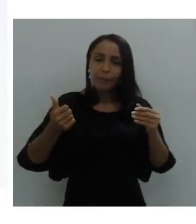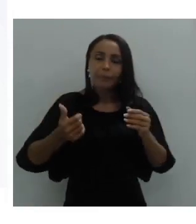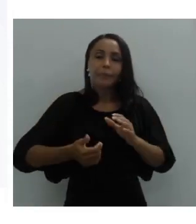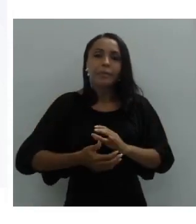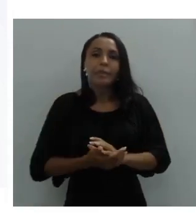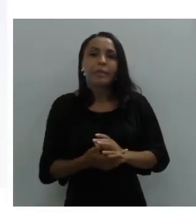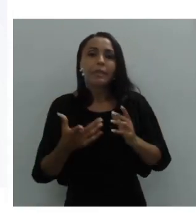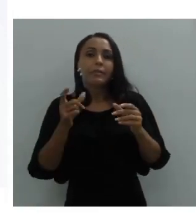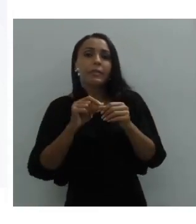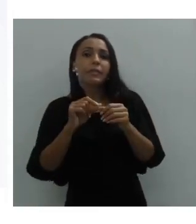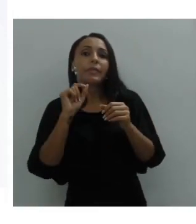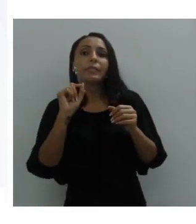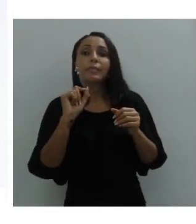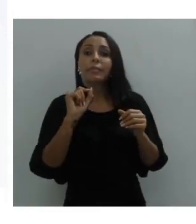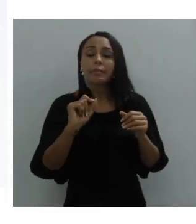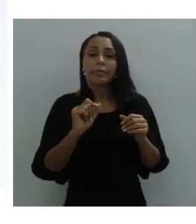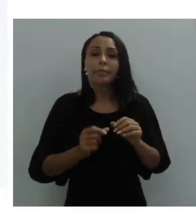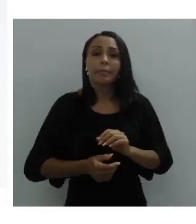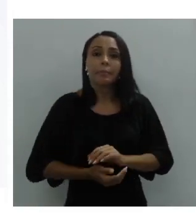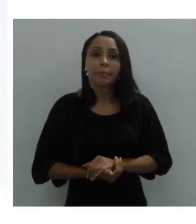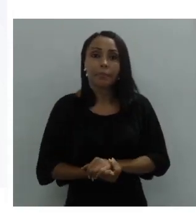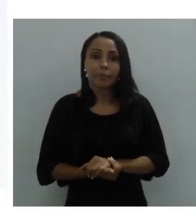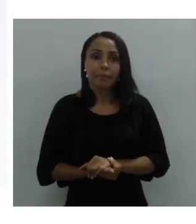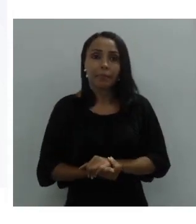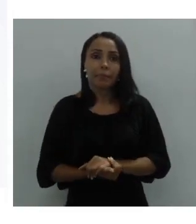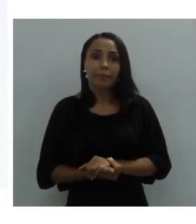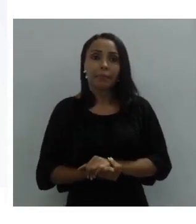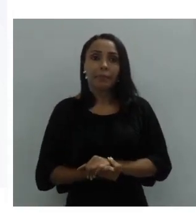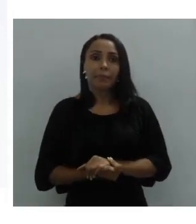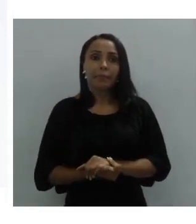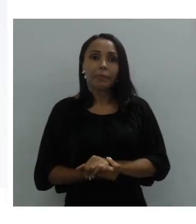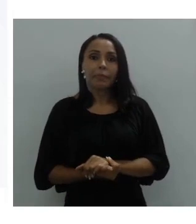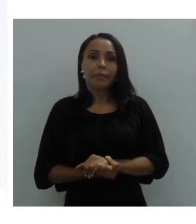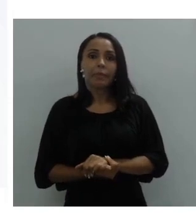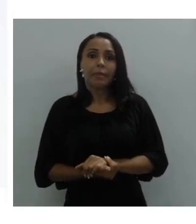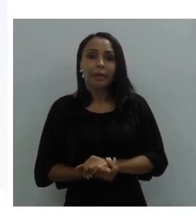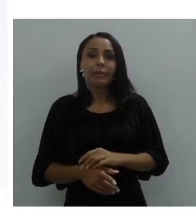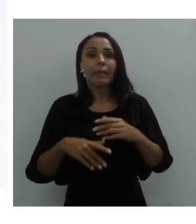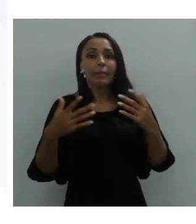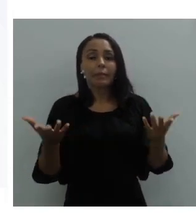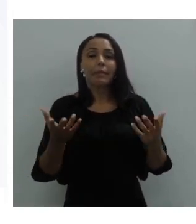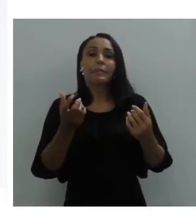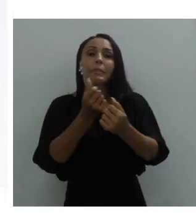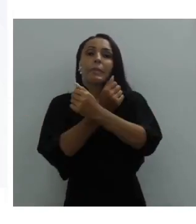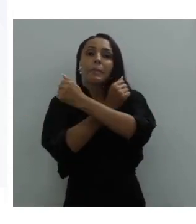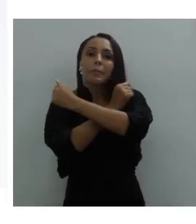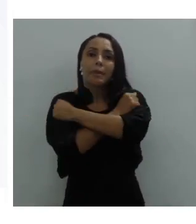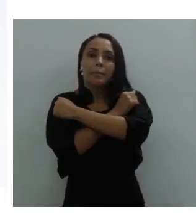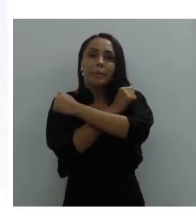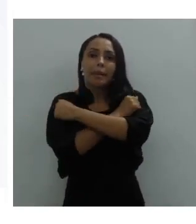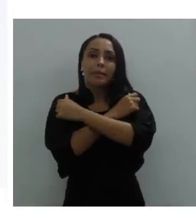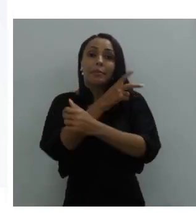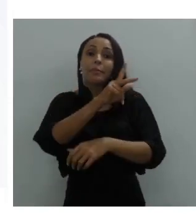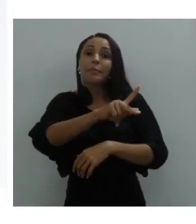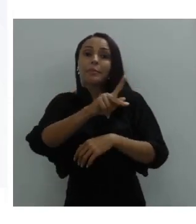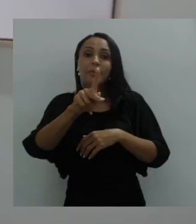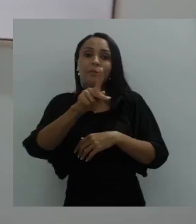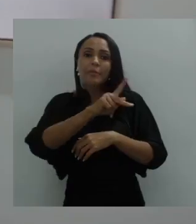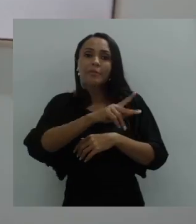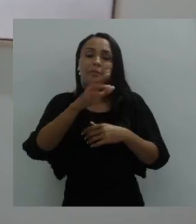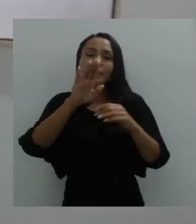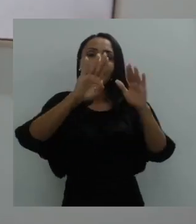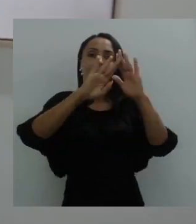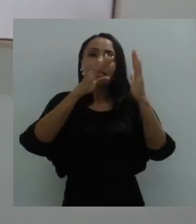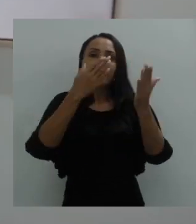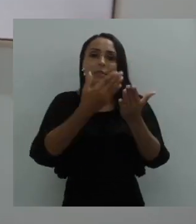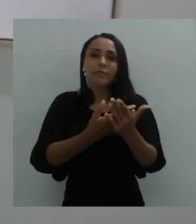a gente faz? A gente deixa aí um abraço para os professores da Escola